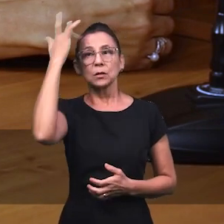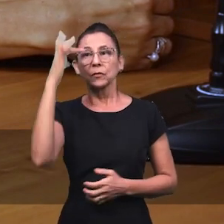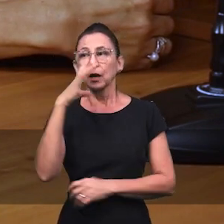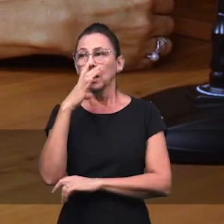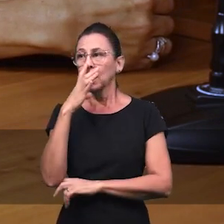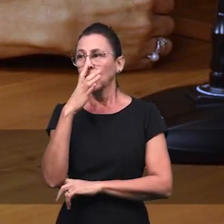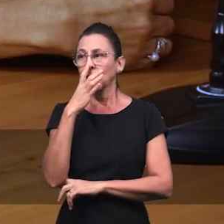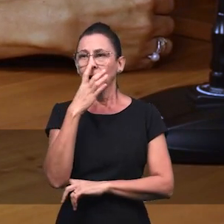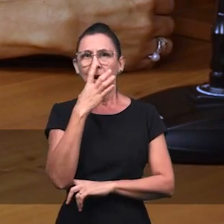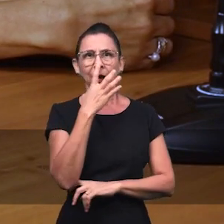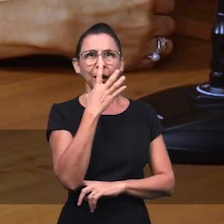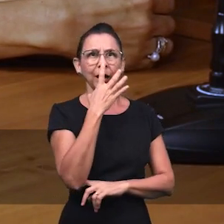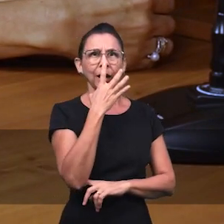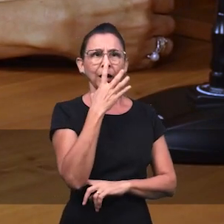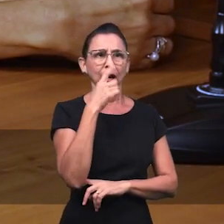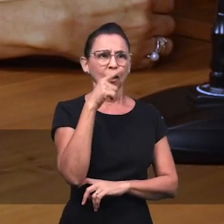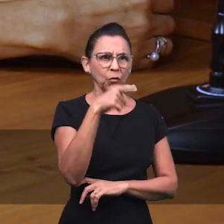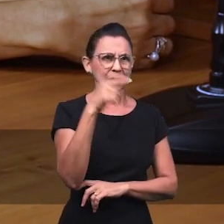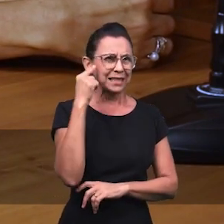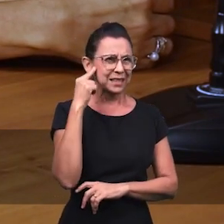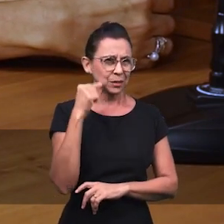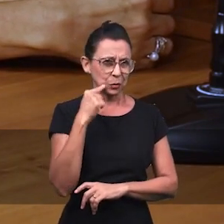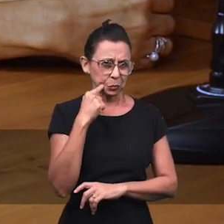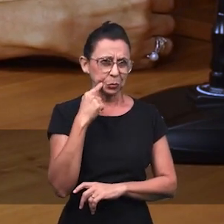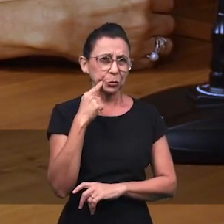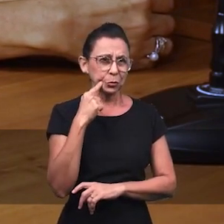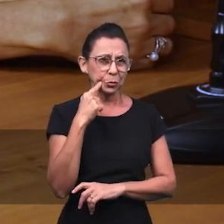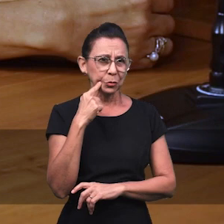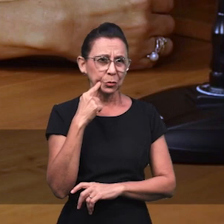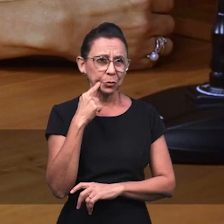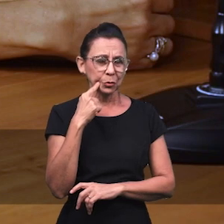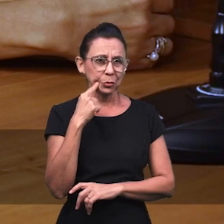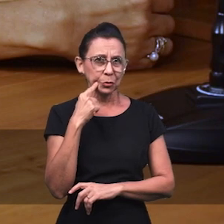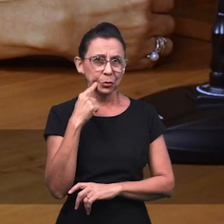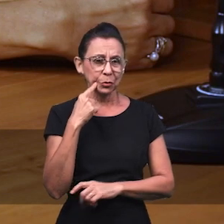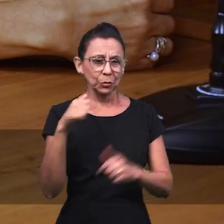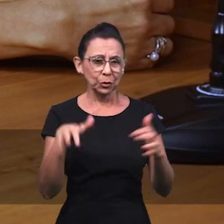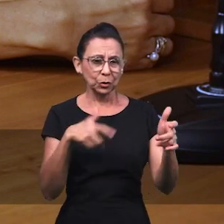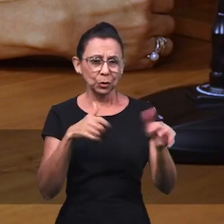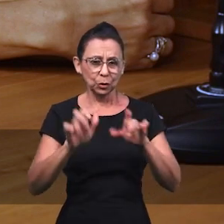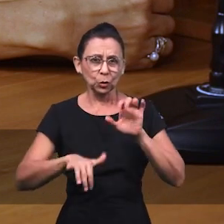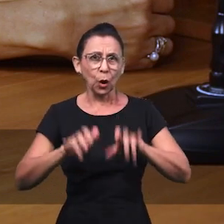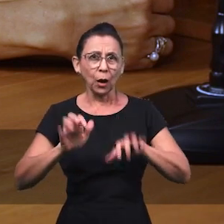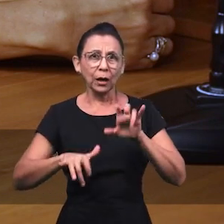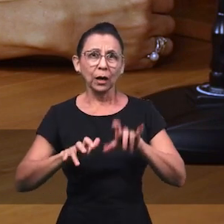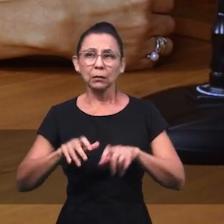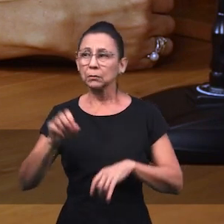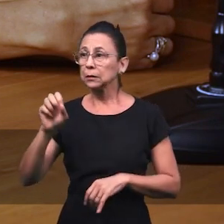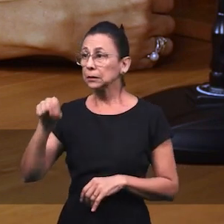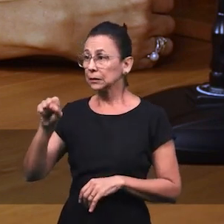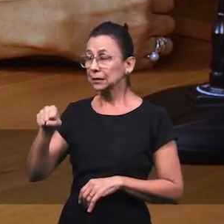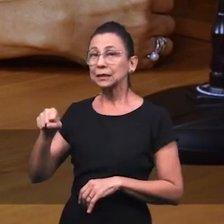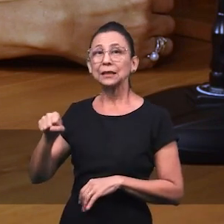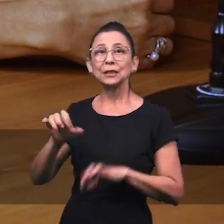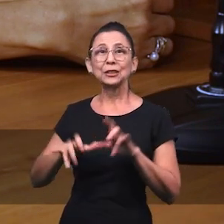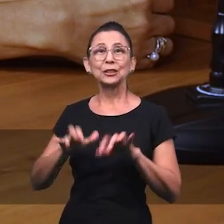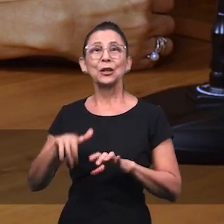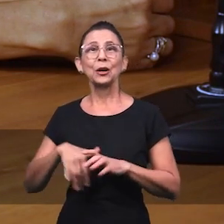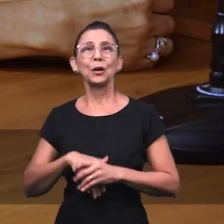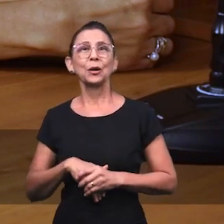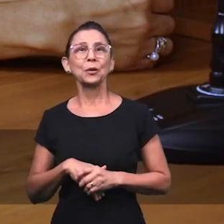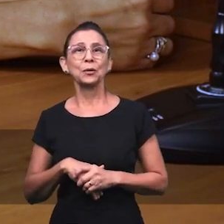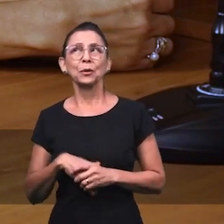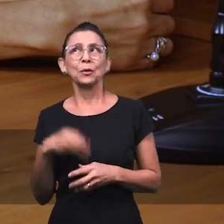impressionadas. Você junto, você toca. Sim, toca. Assim, eu não disse uma